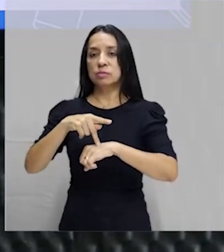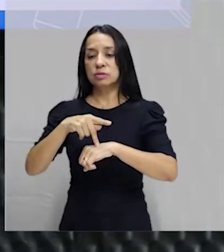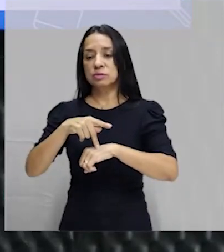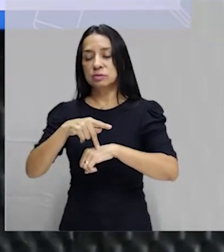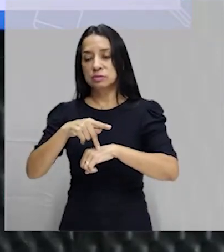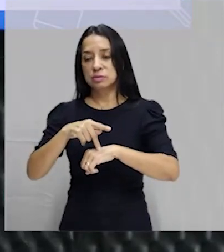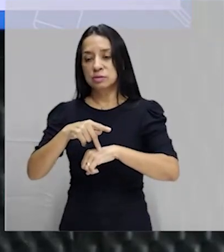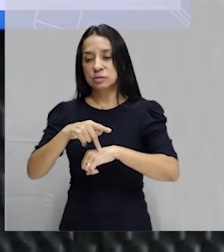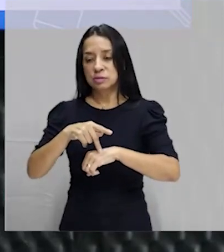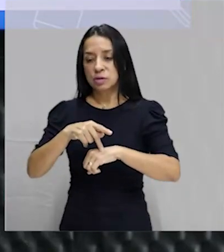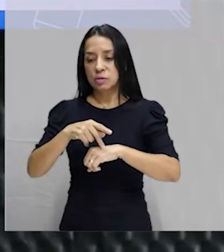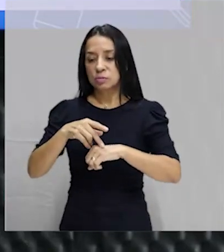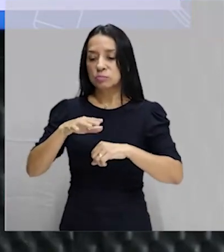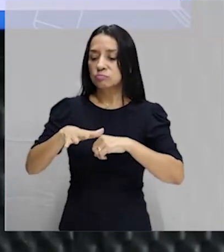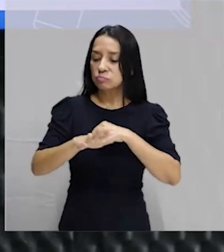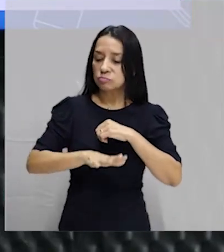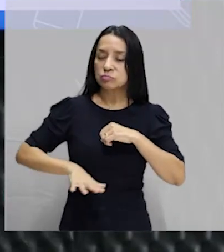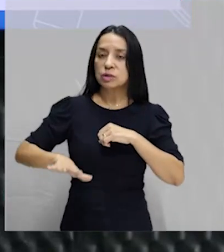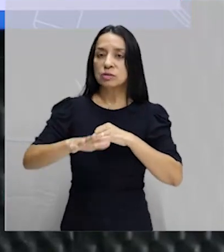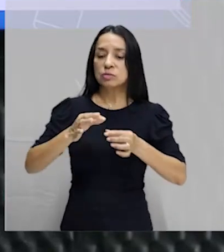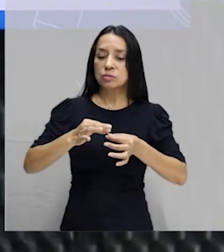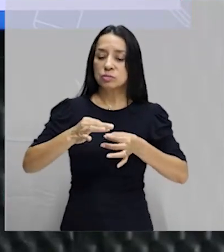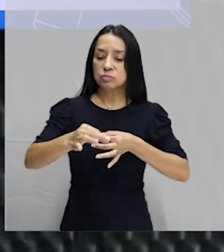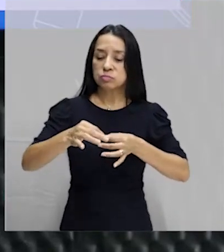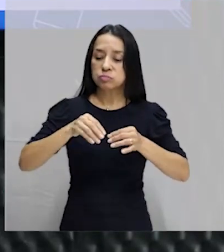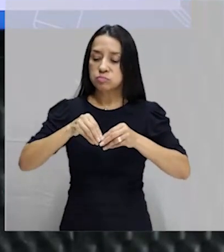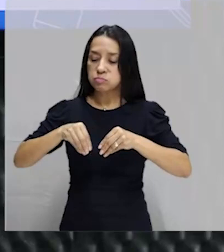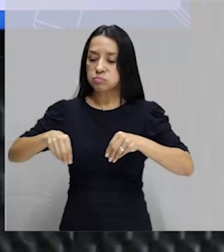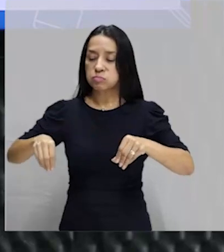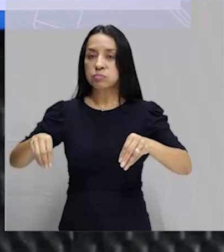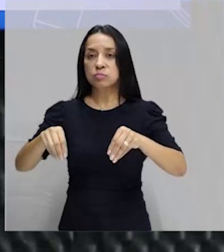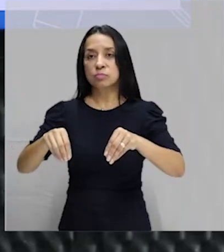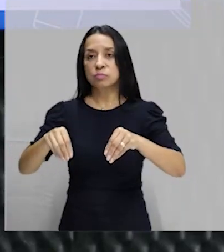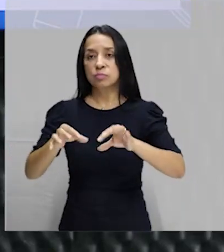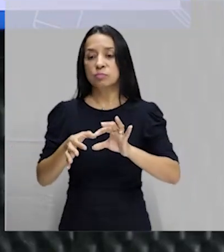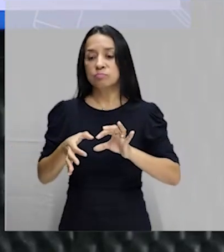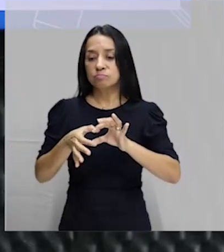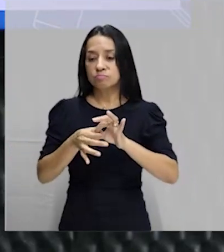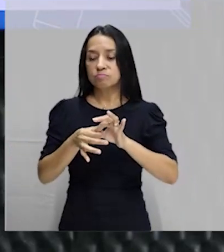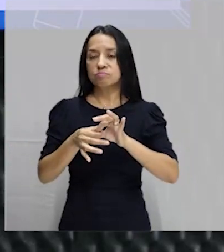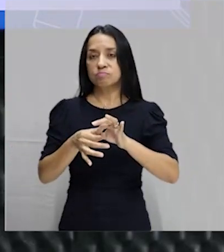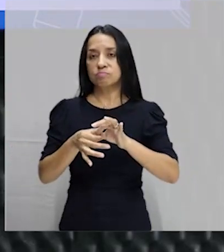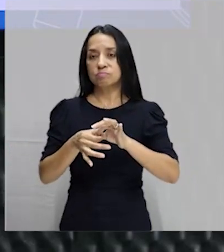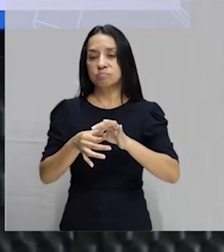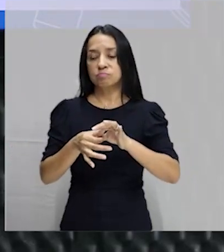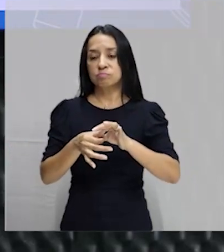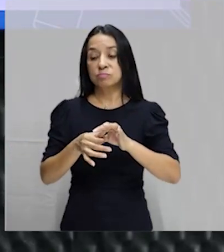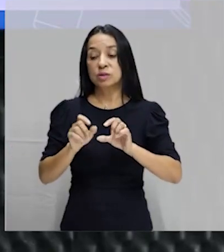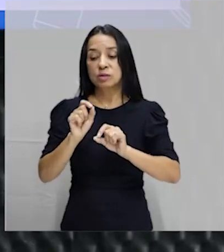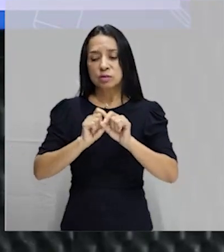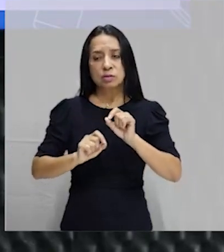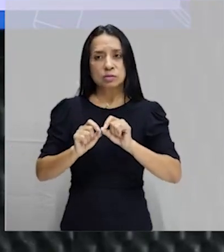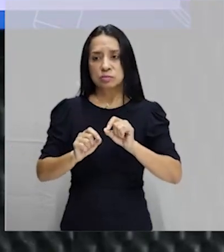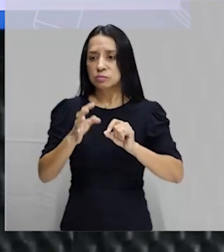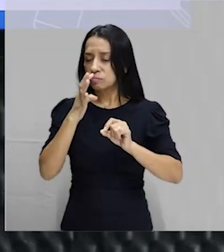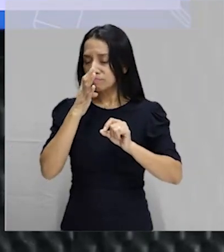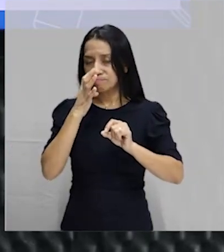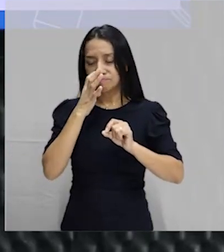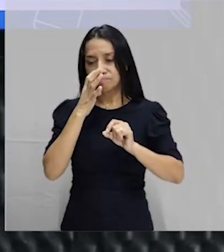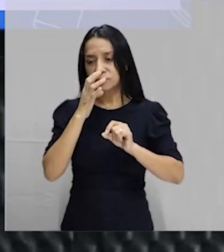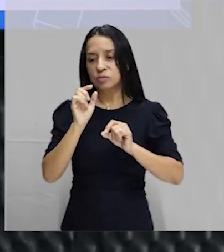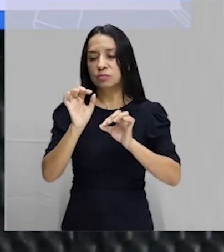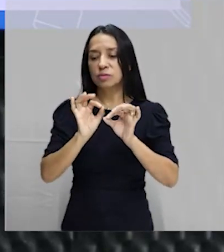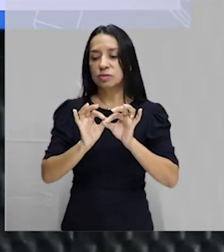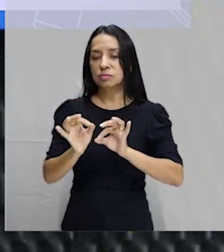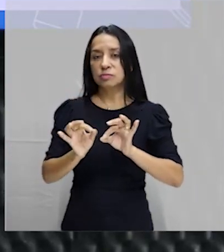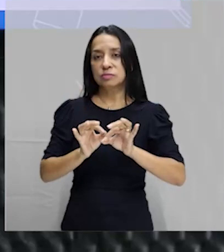território unificado. E isso você não vai observar na organização política dos helenos. Nós teremos uma